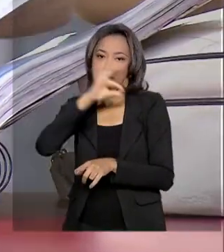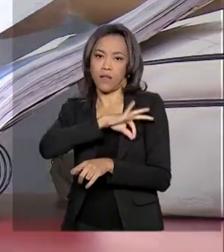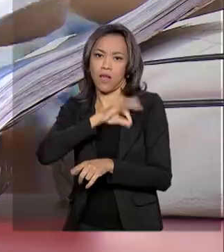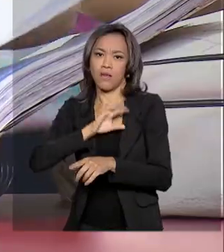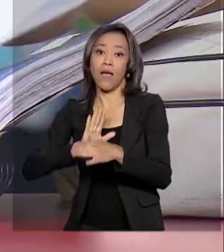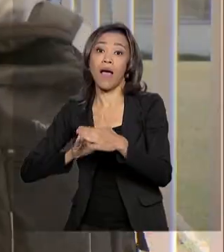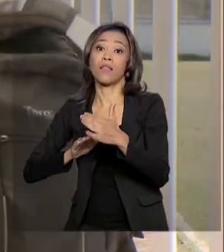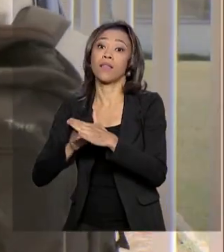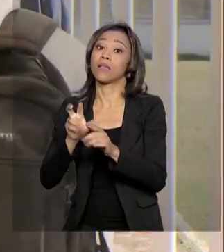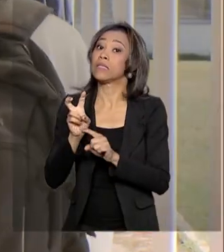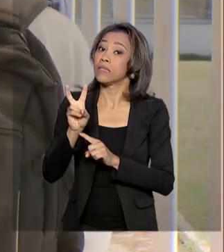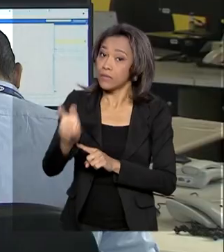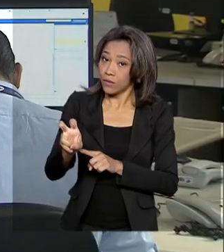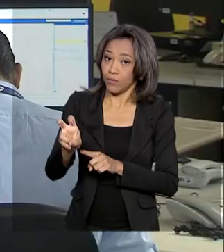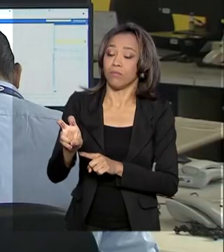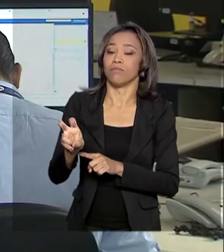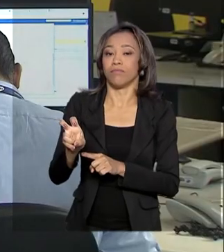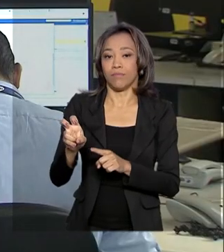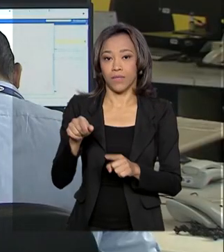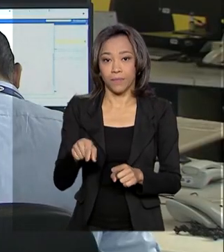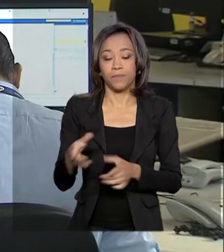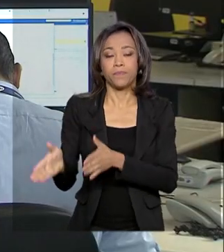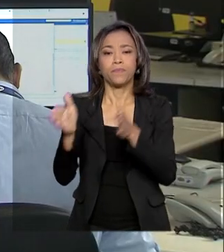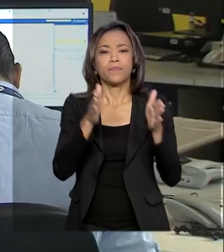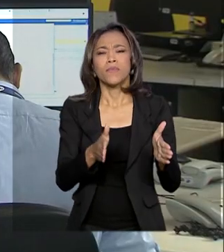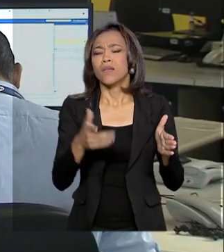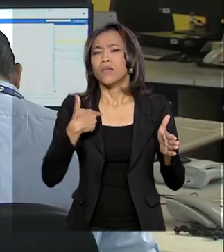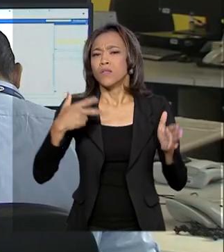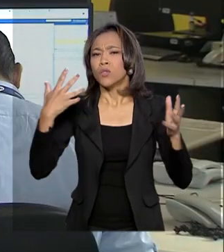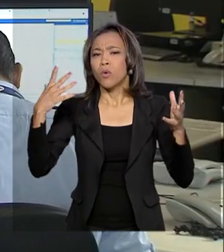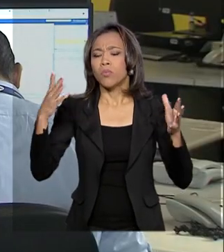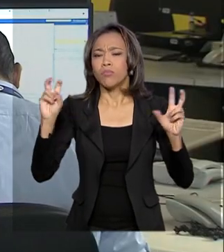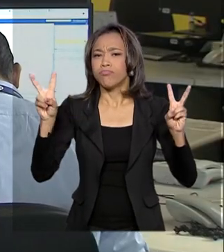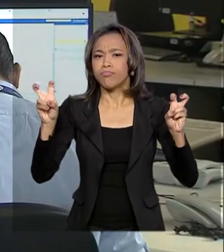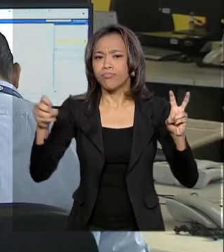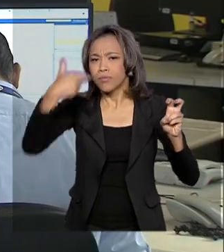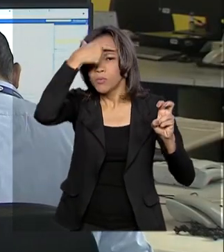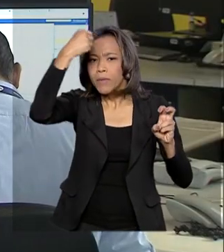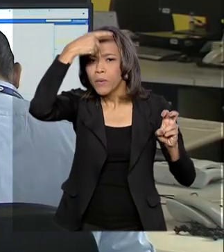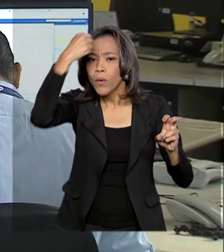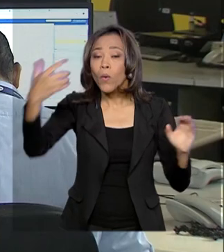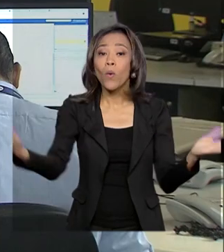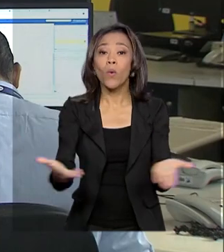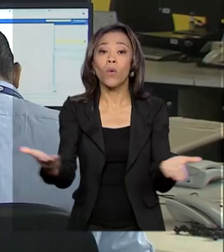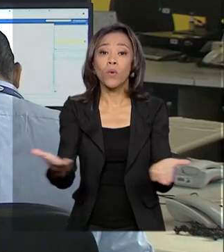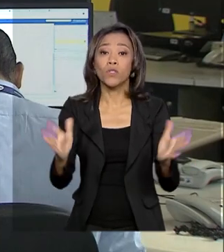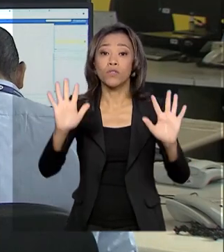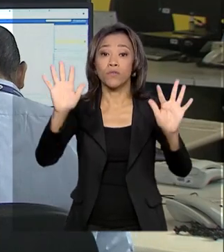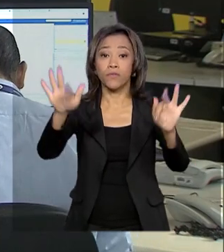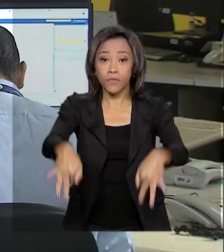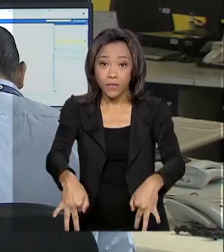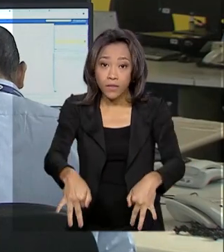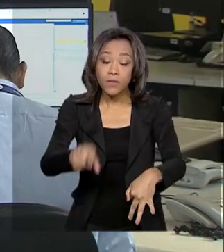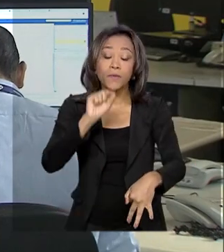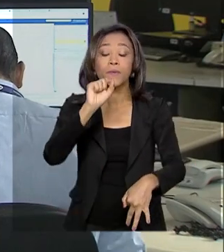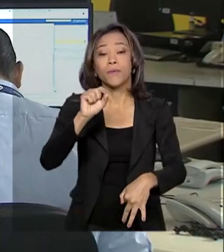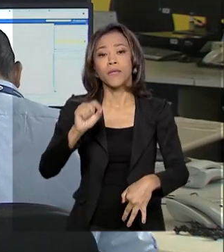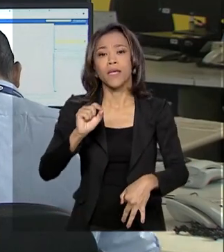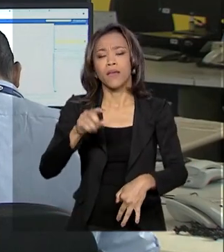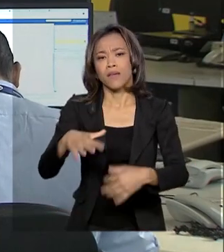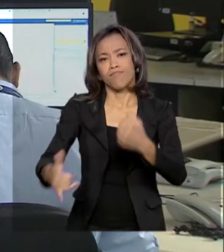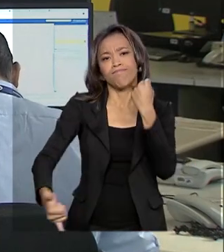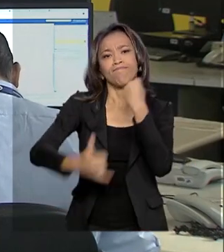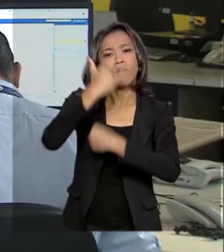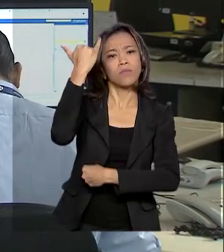de até 5 salários mínimos. E falando em ensino superior, Renata, lembra, termina hoje o prazo para justificar a ausência